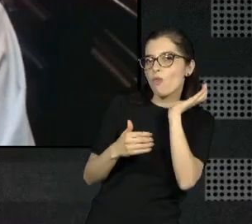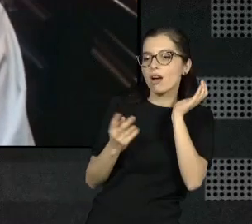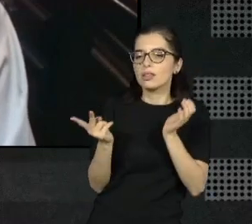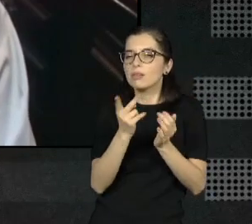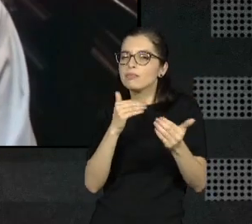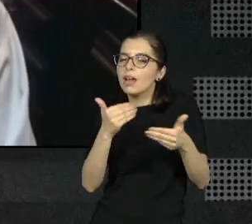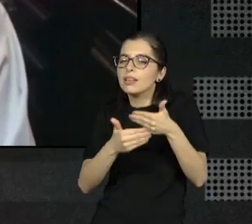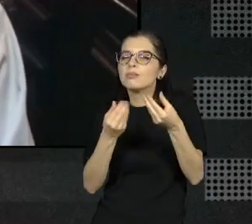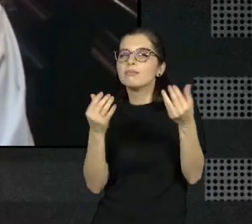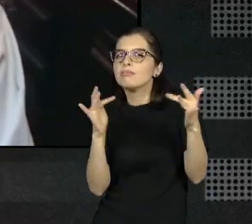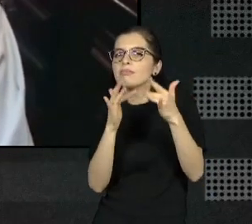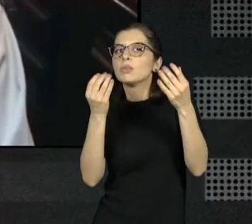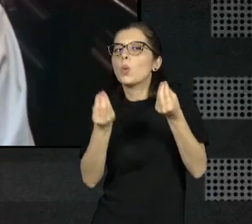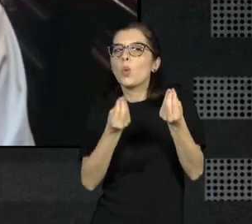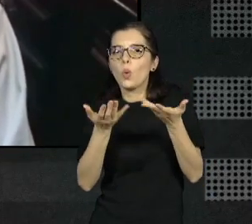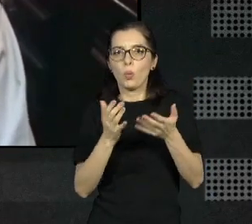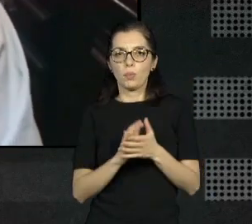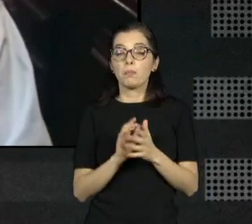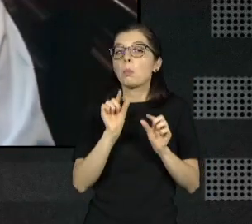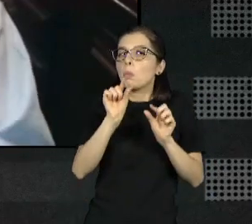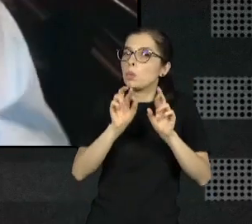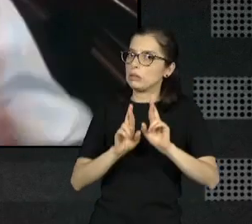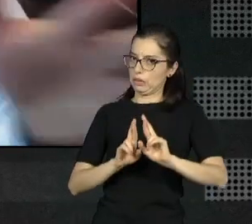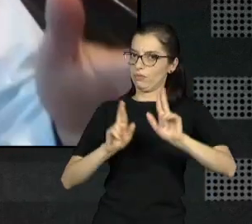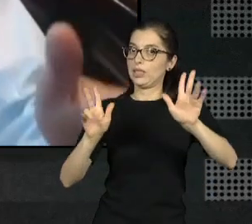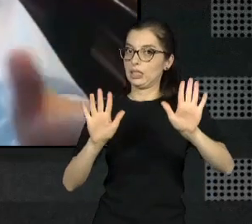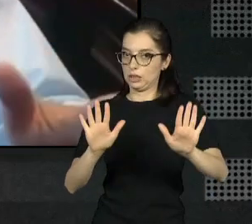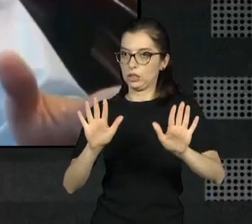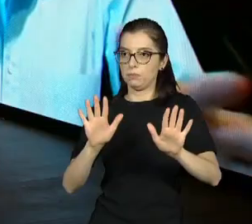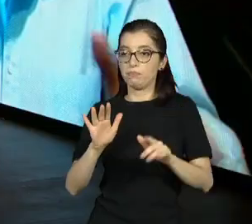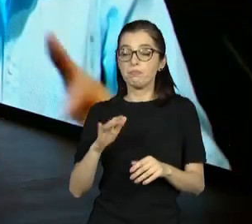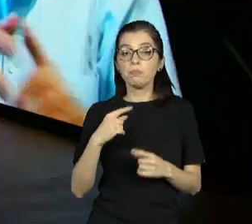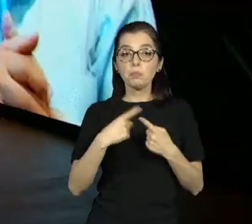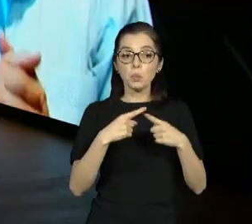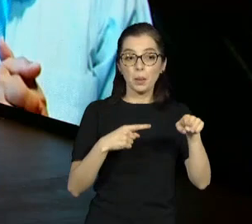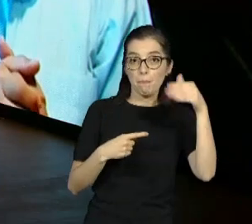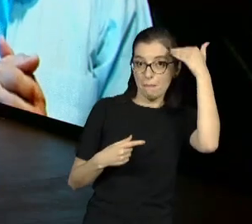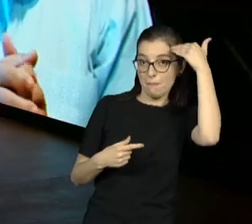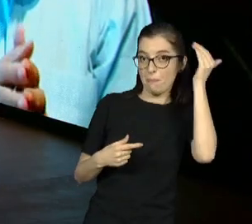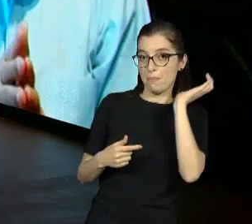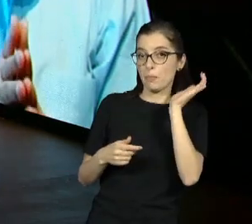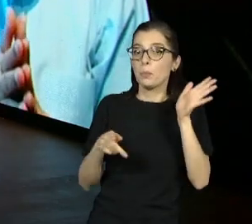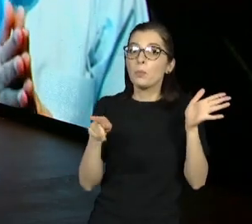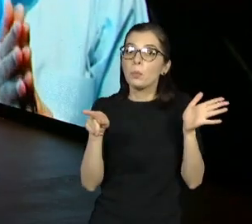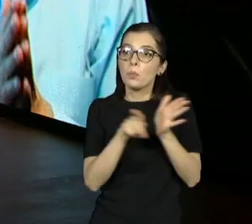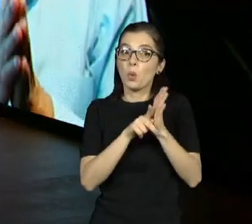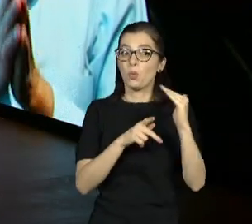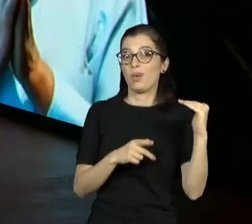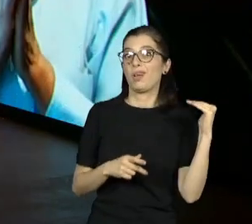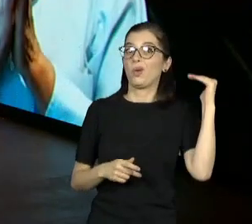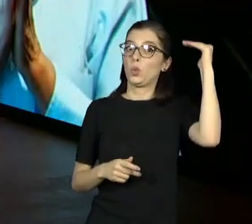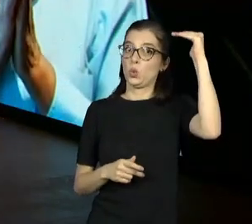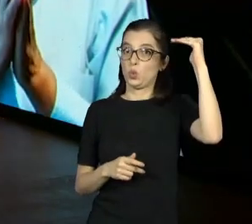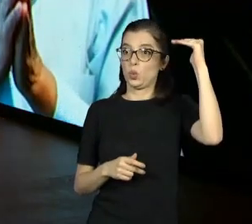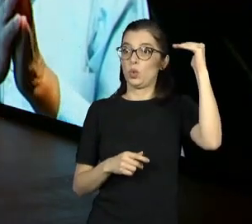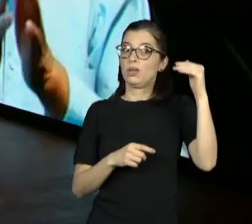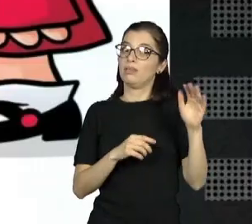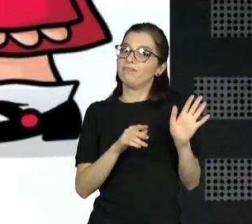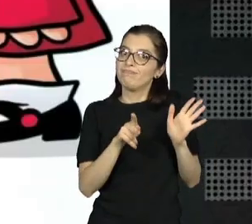pouco diferenciada, né? Porque a Mafalda tem uma proposta dirigida a um público adulto até. E é uma